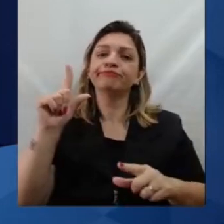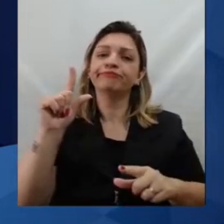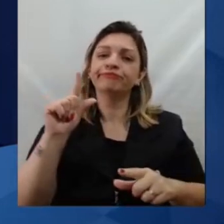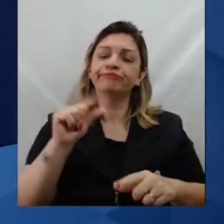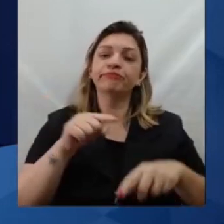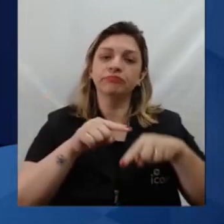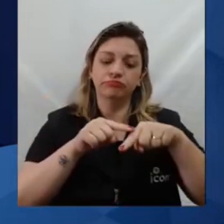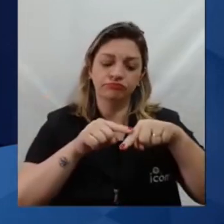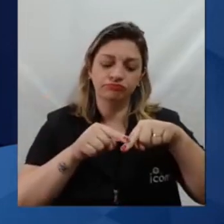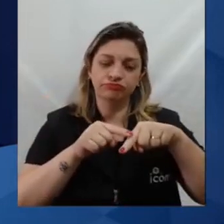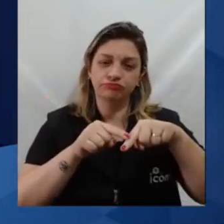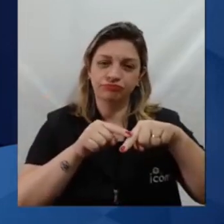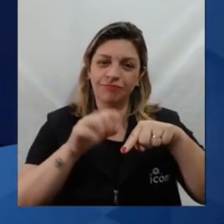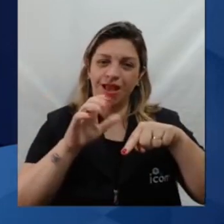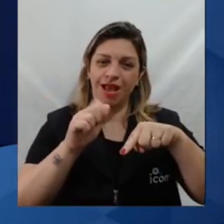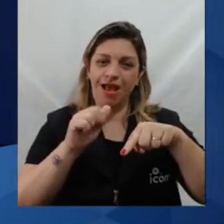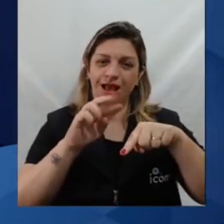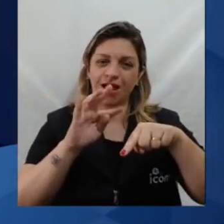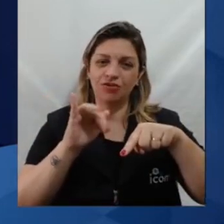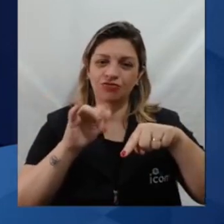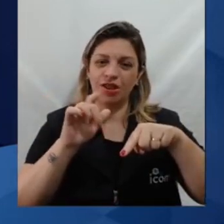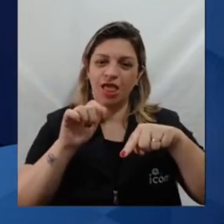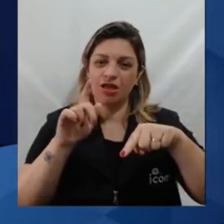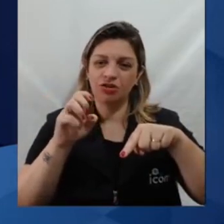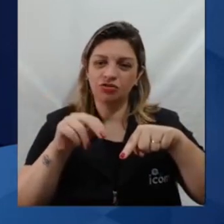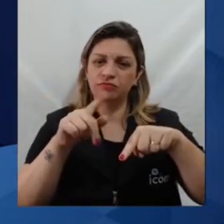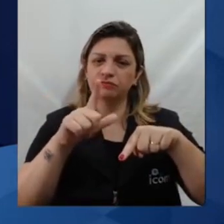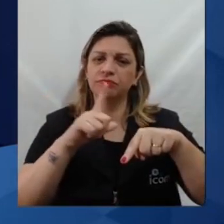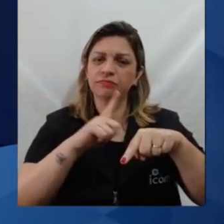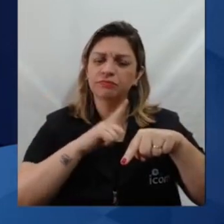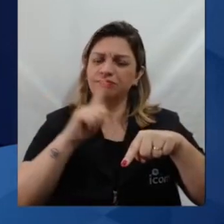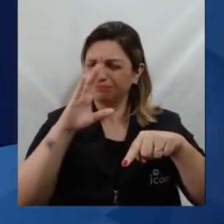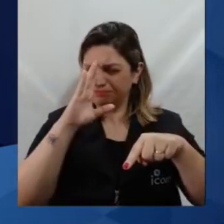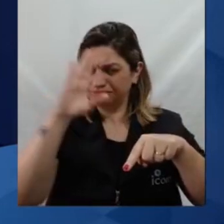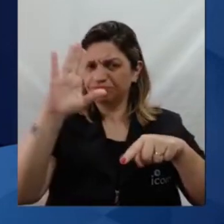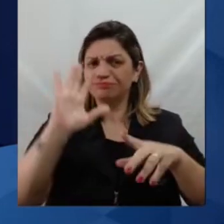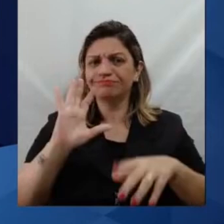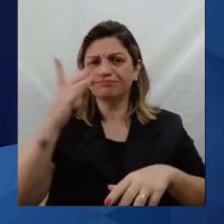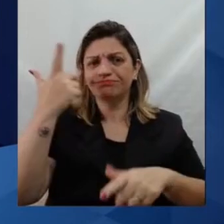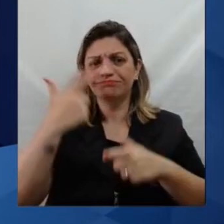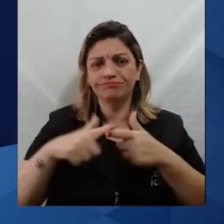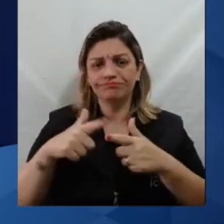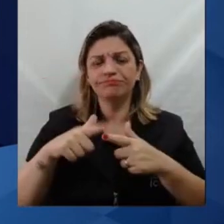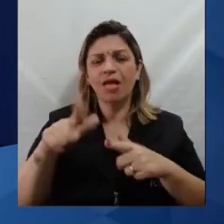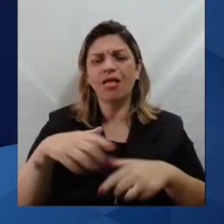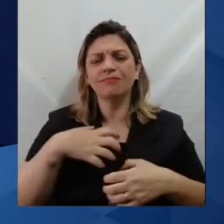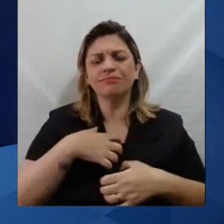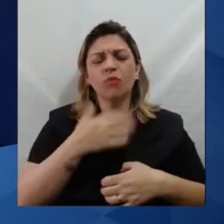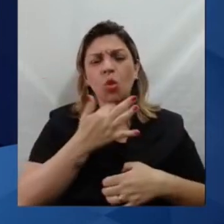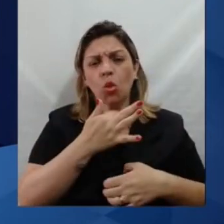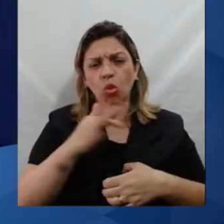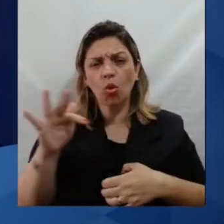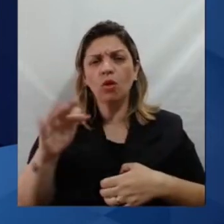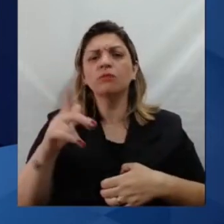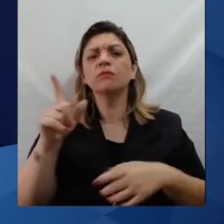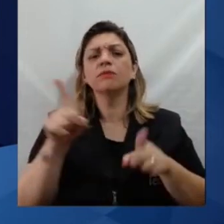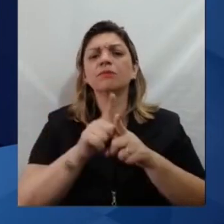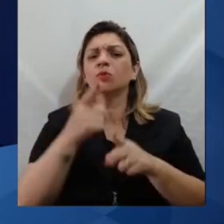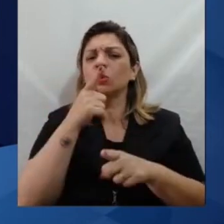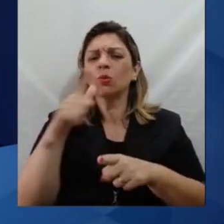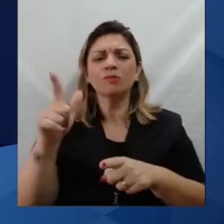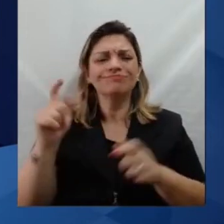articular e ela comete das principais causas, né, de dor e de incapacidade nos idosos. Então,